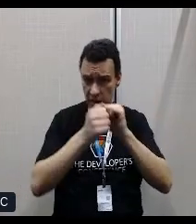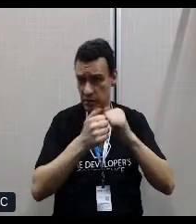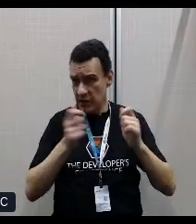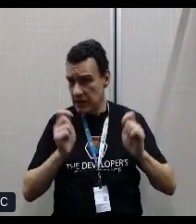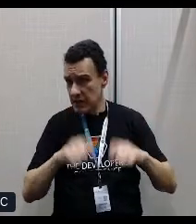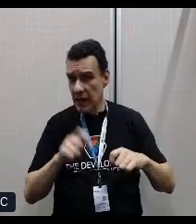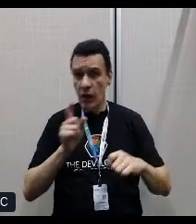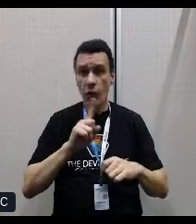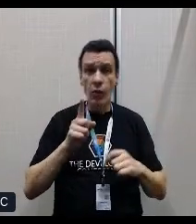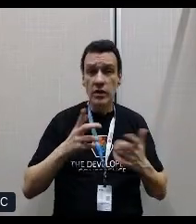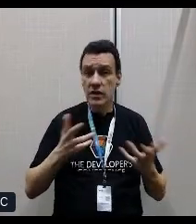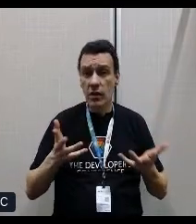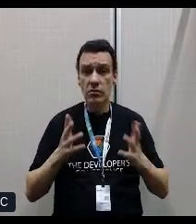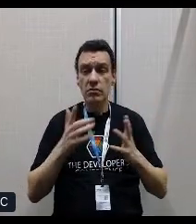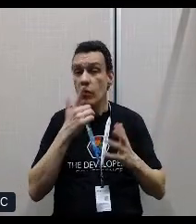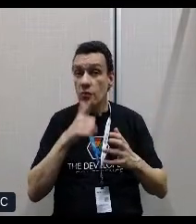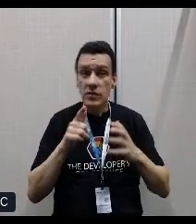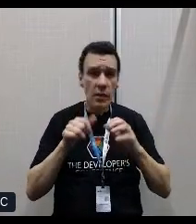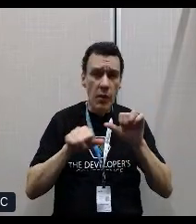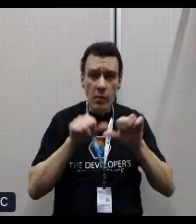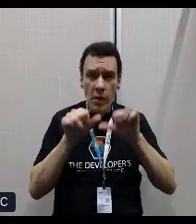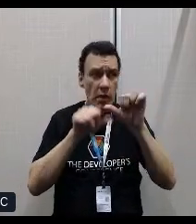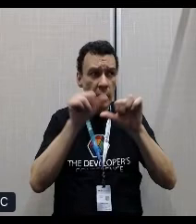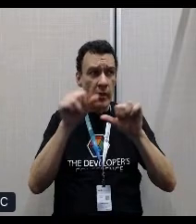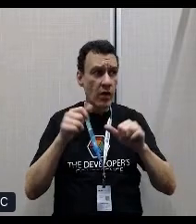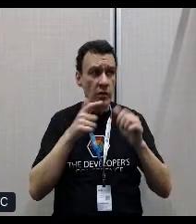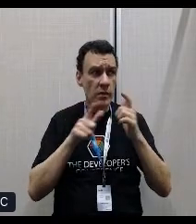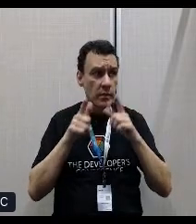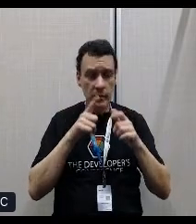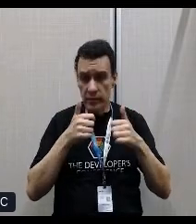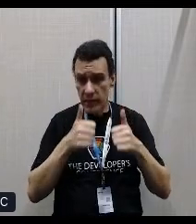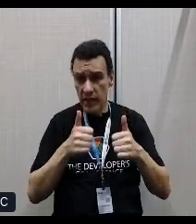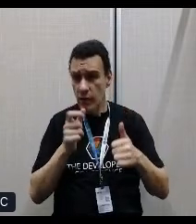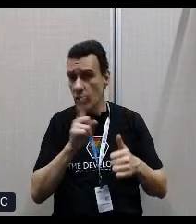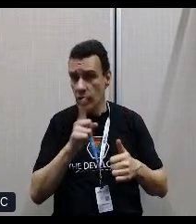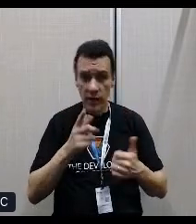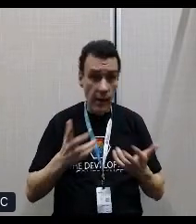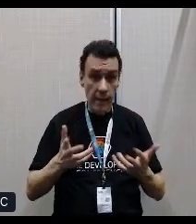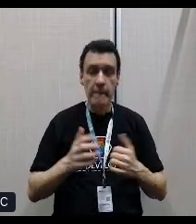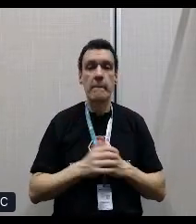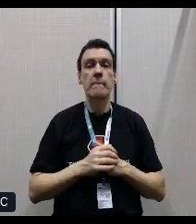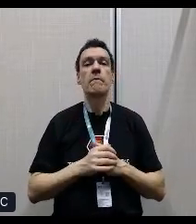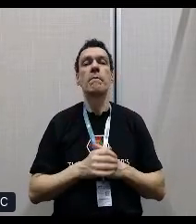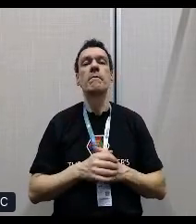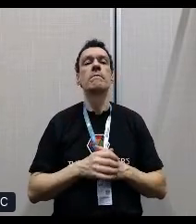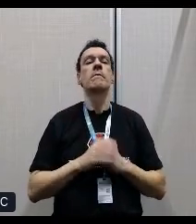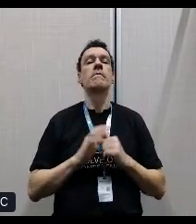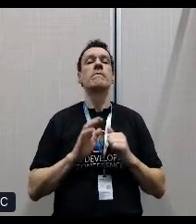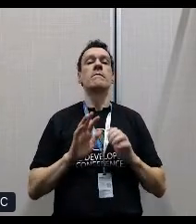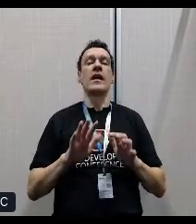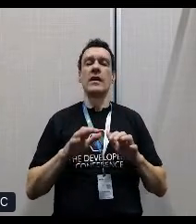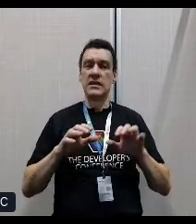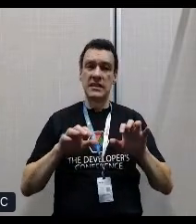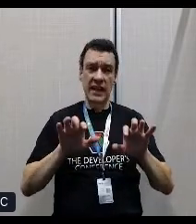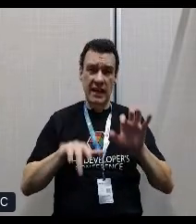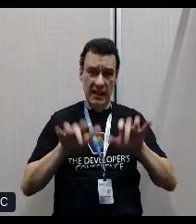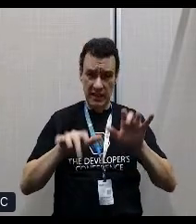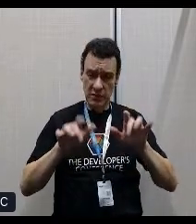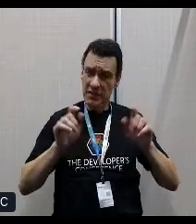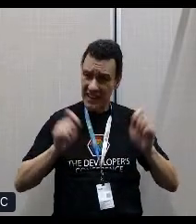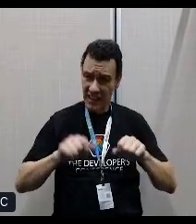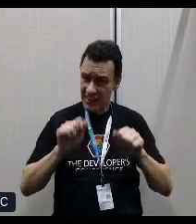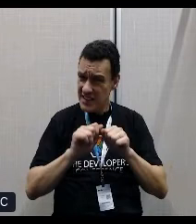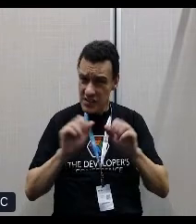acontecendo no site. O teclado acionável. Você pode acionar todas as interações por teclado. Validação. A página da web